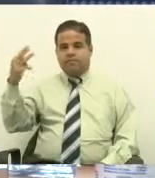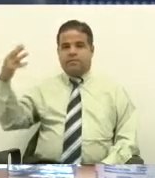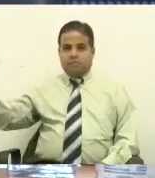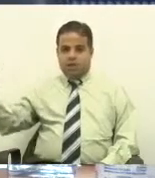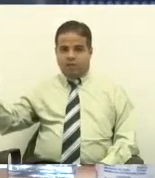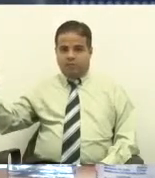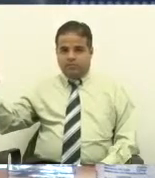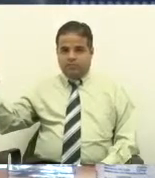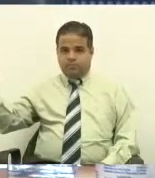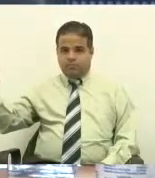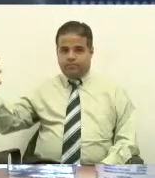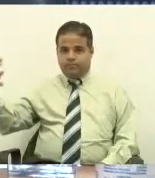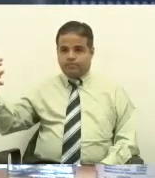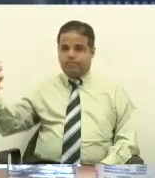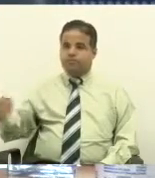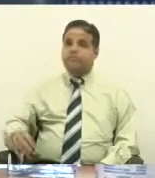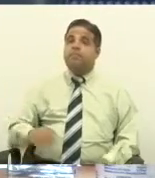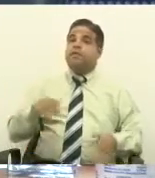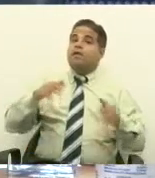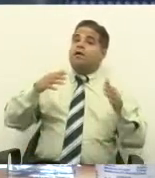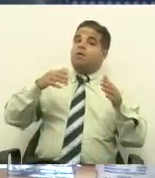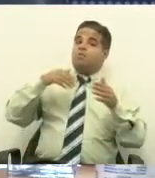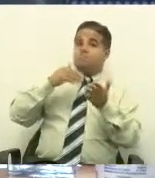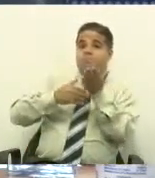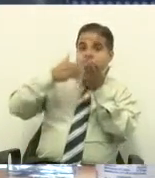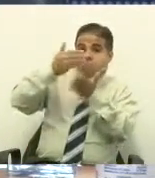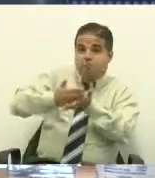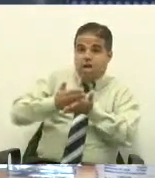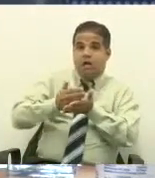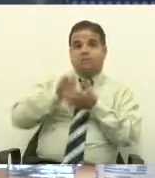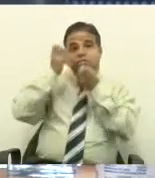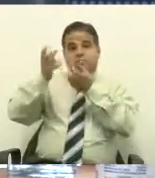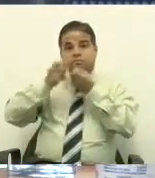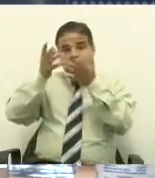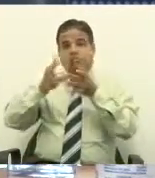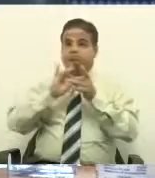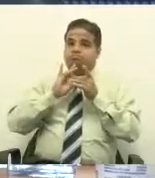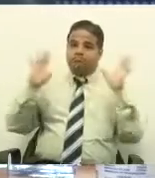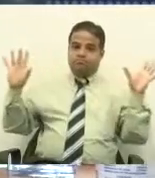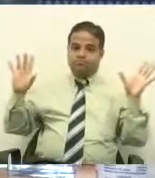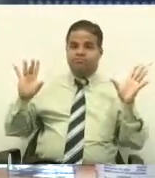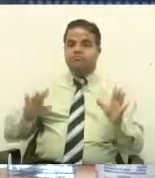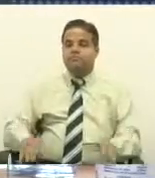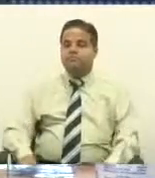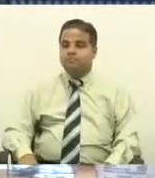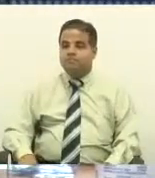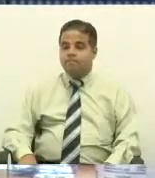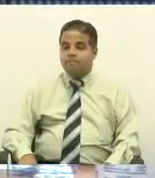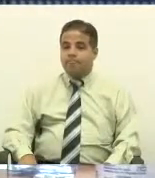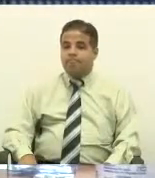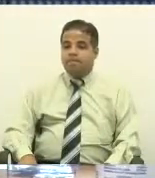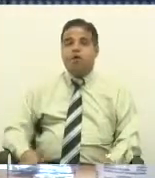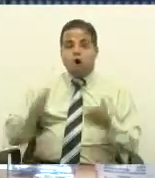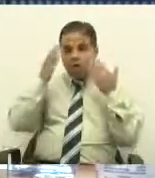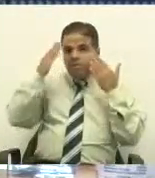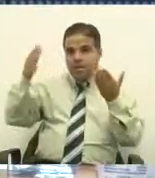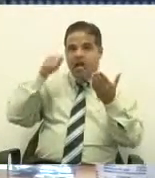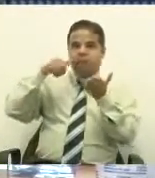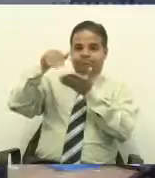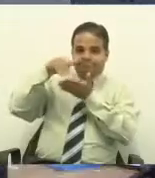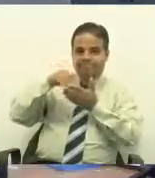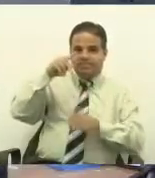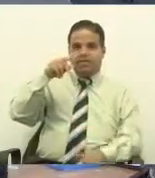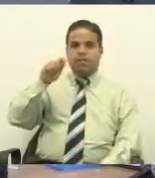8.640.764,34. Para maiores esclarecimentos, estamos à disposição. Obrigado, secretária